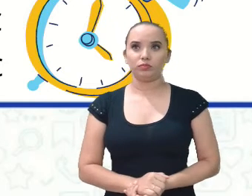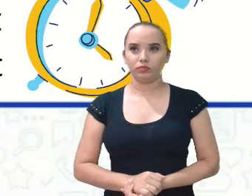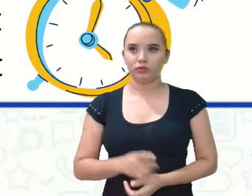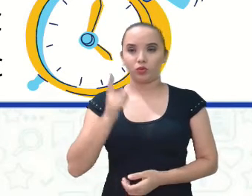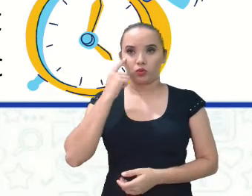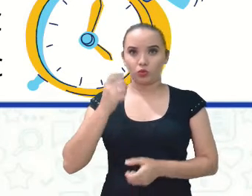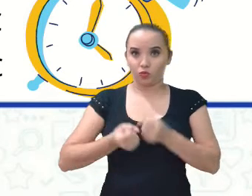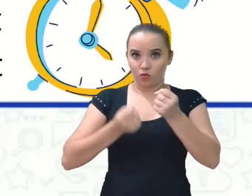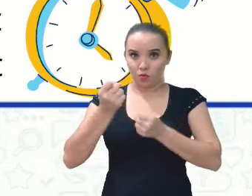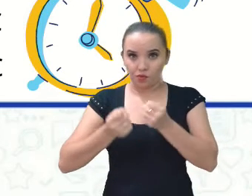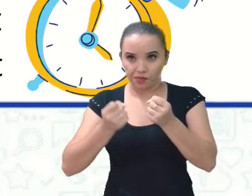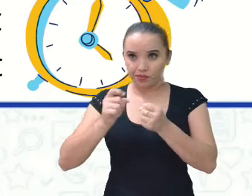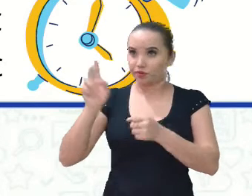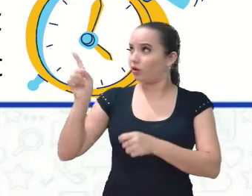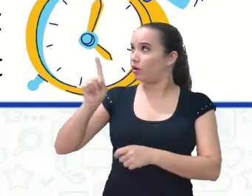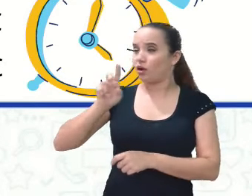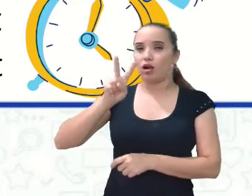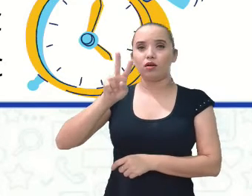vrum, vrum,